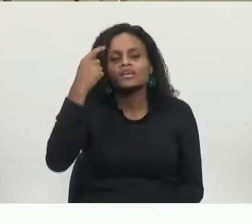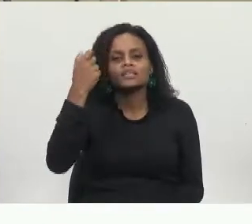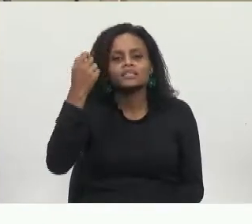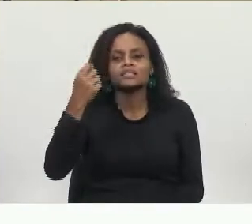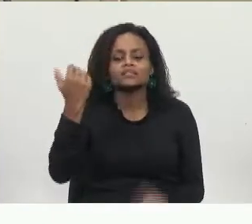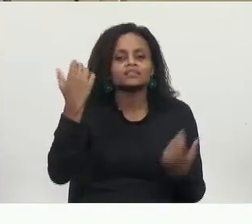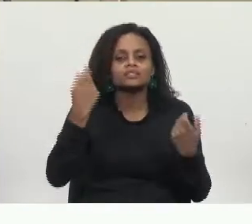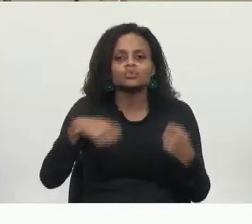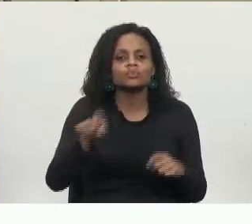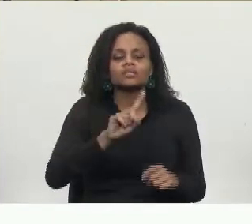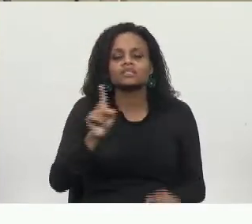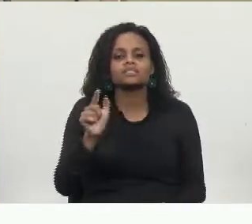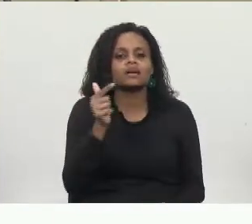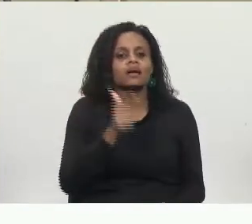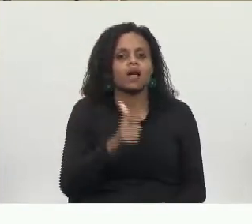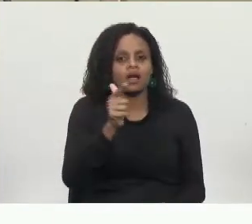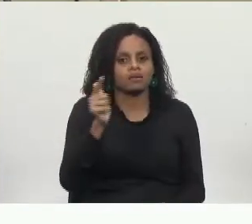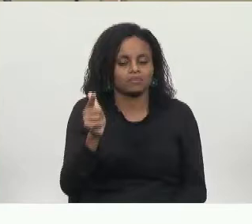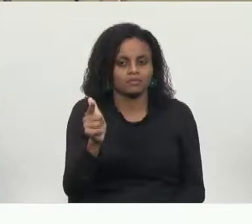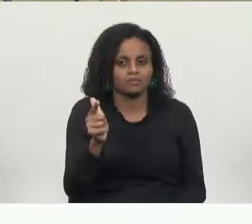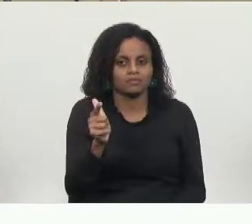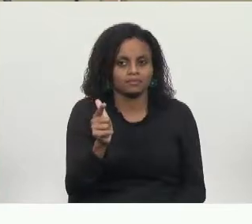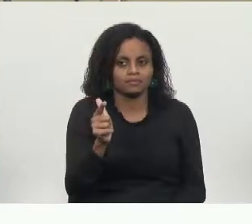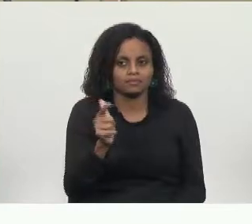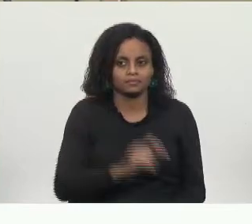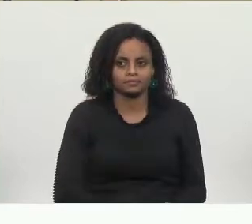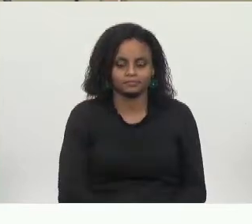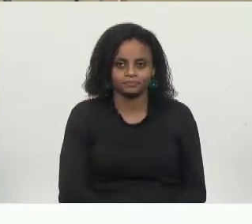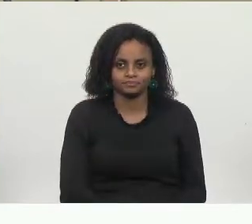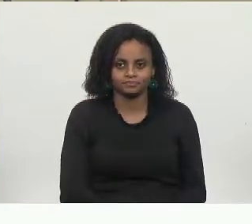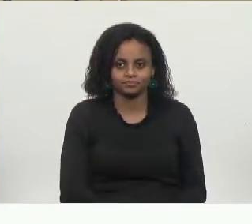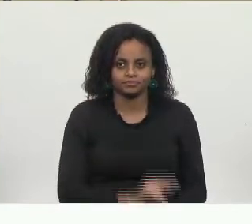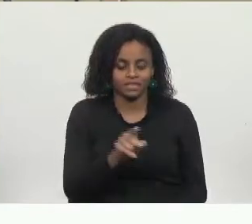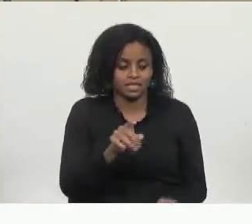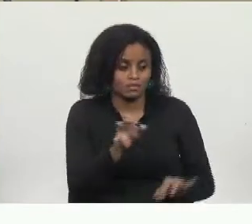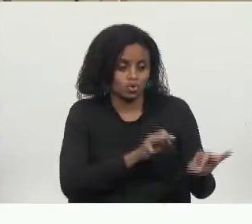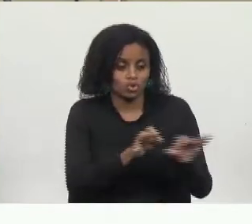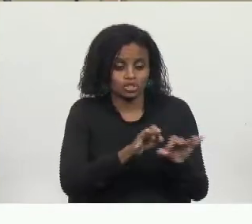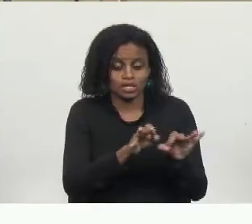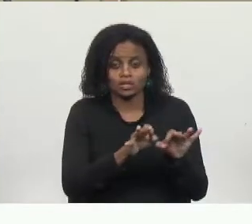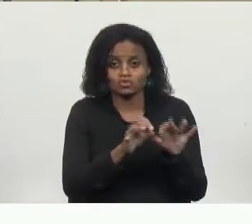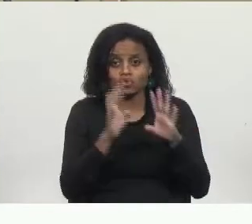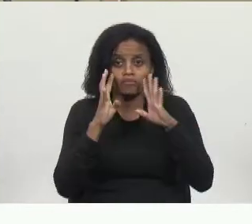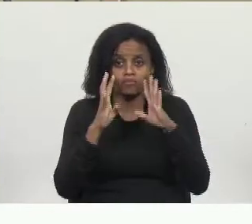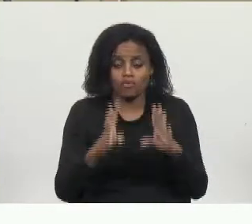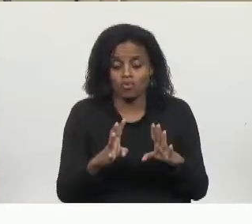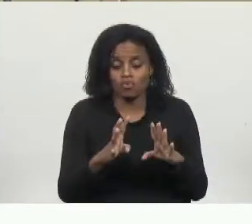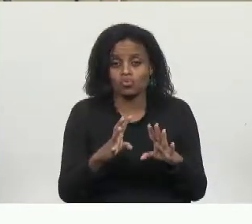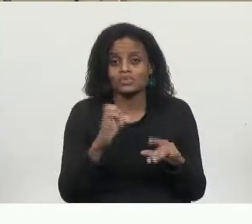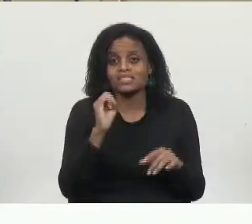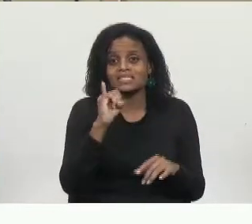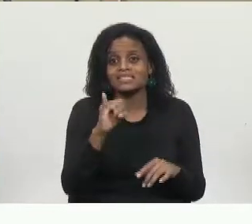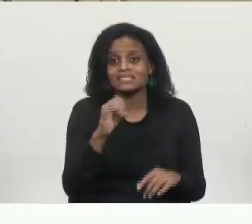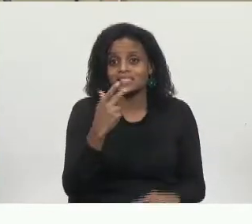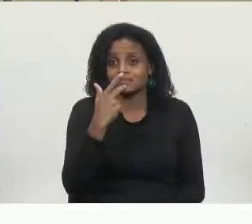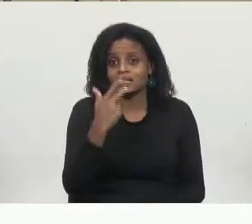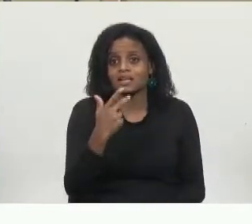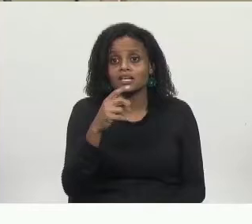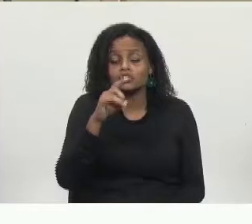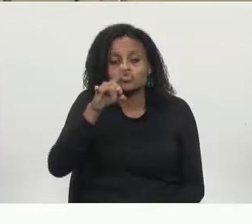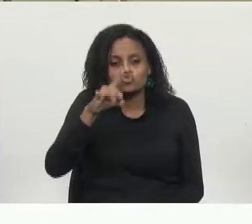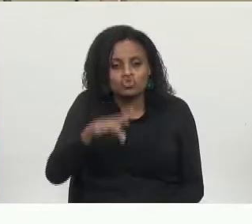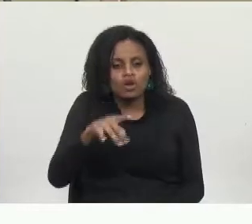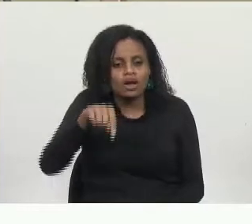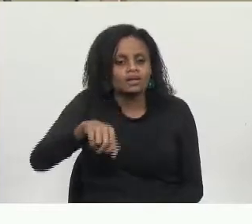Esse projeto só tem razão de ser se ele se debruçar e disser que somente no plenário